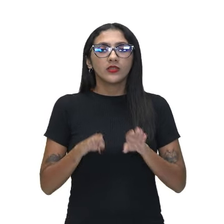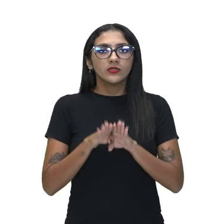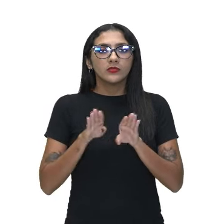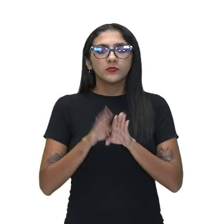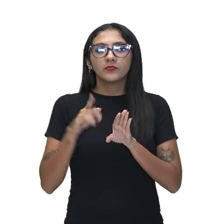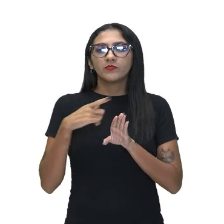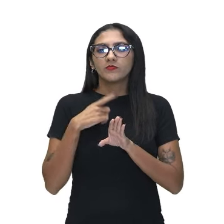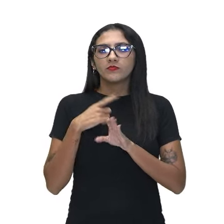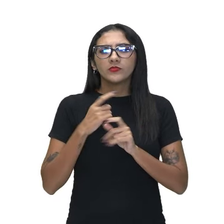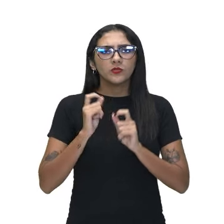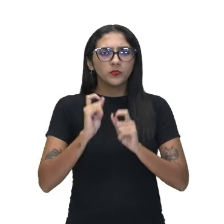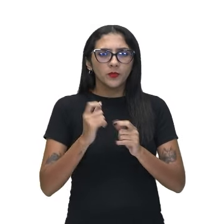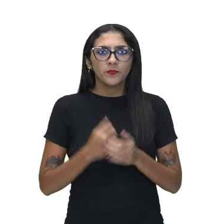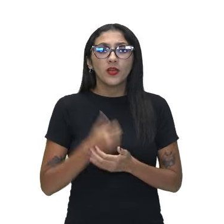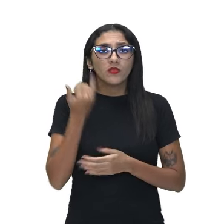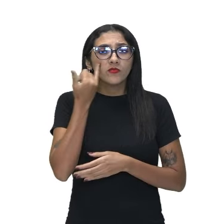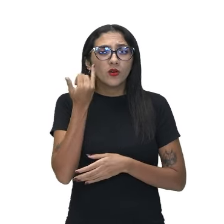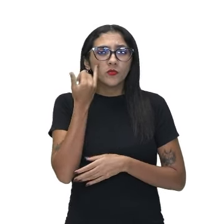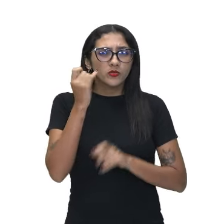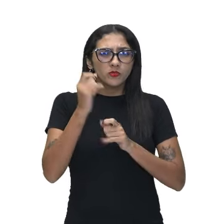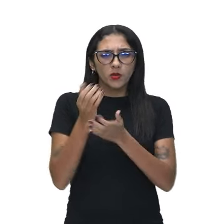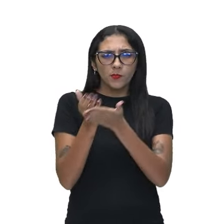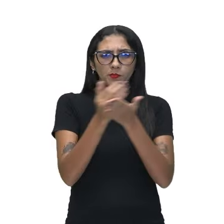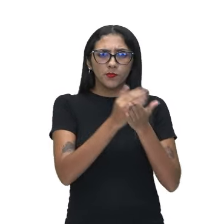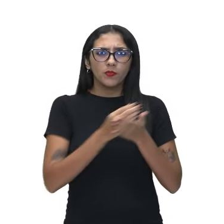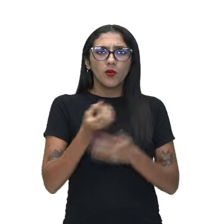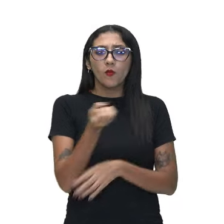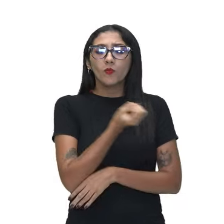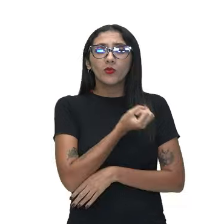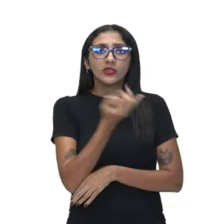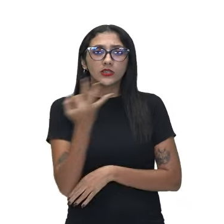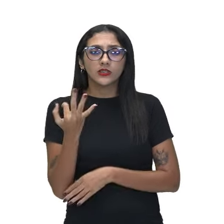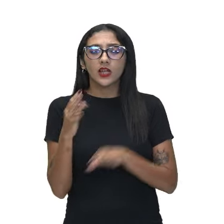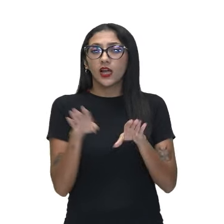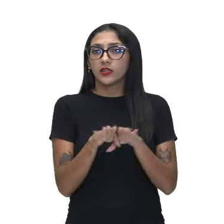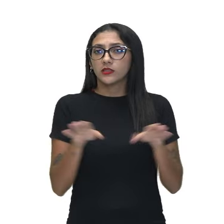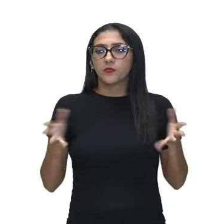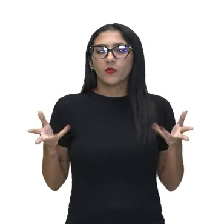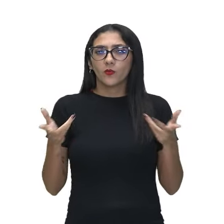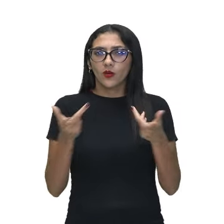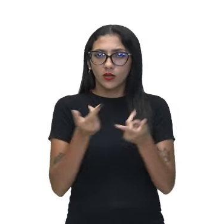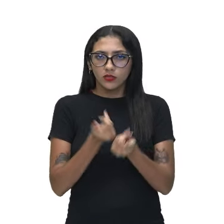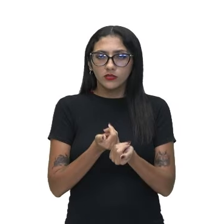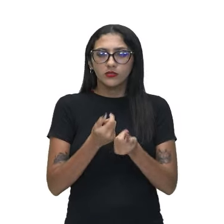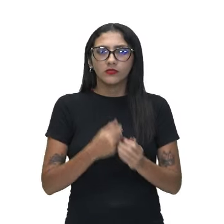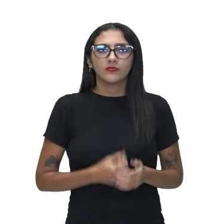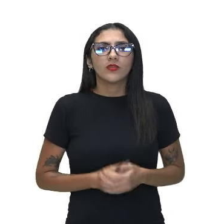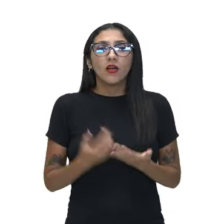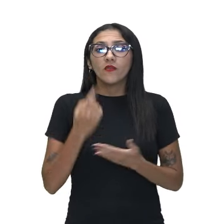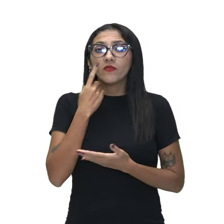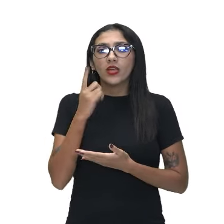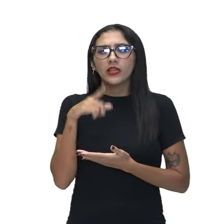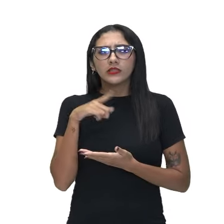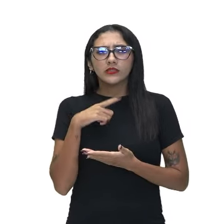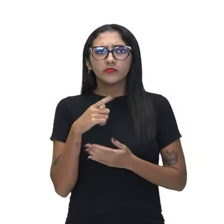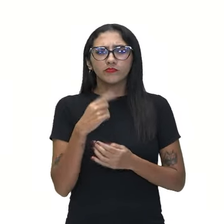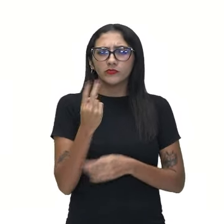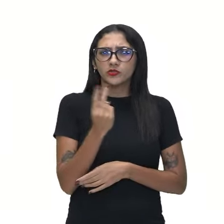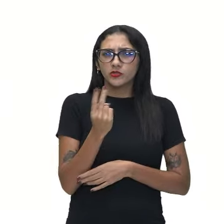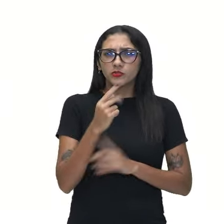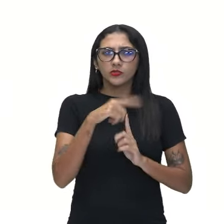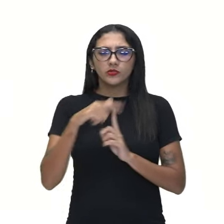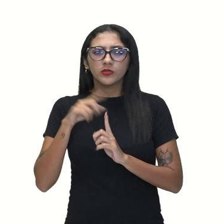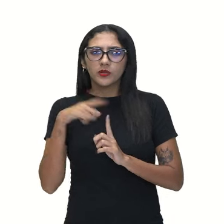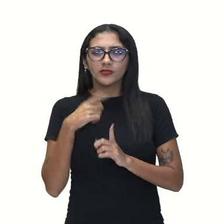texto-fonte nesse caso aí. Informa dados quantitativos e qualitativos. Então vejam que esse informativo, ele vai